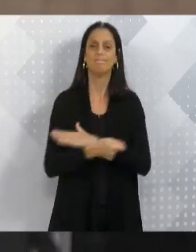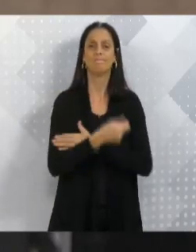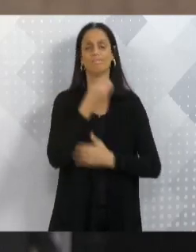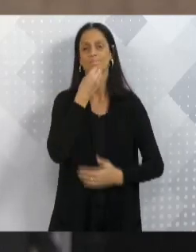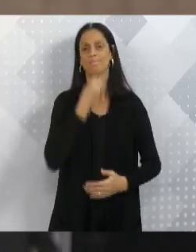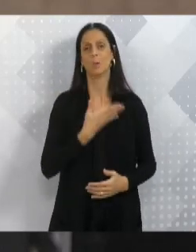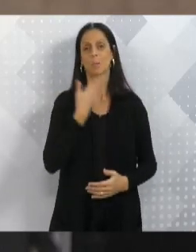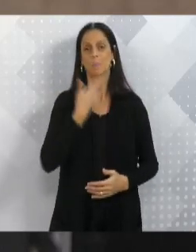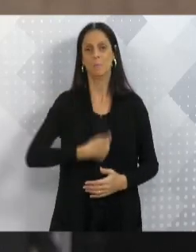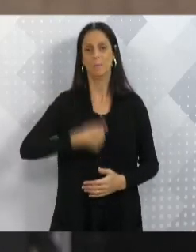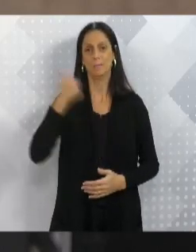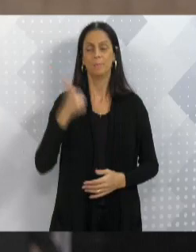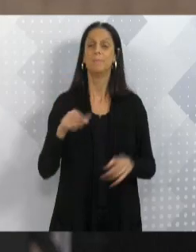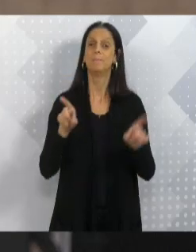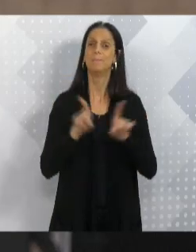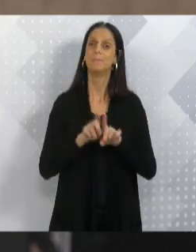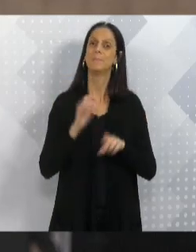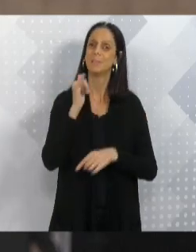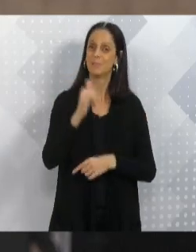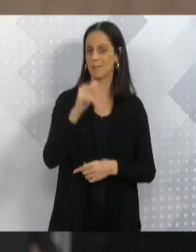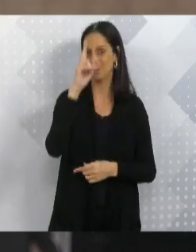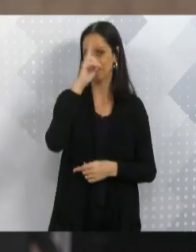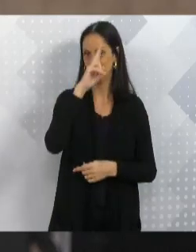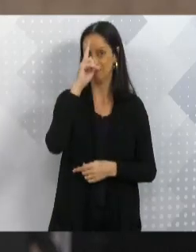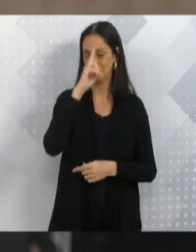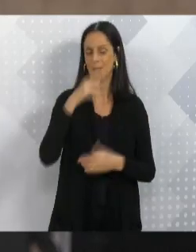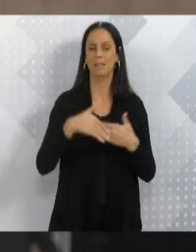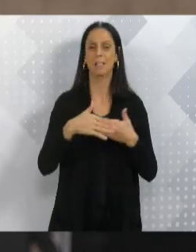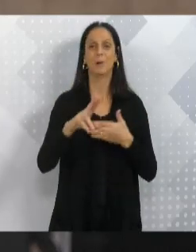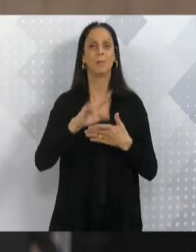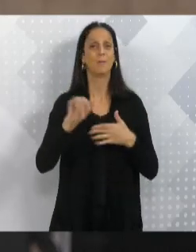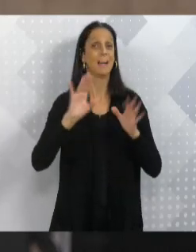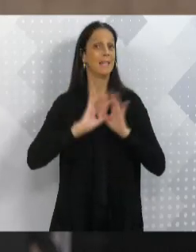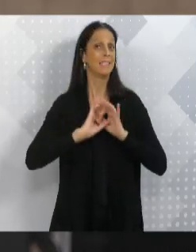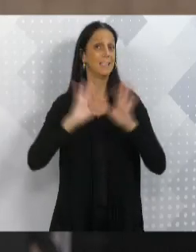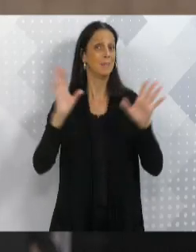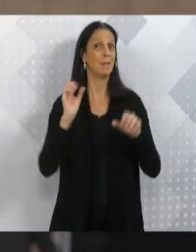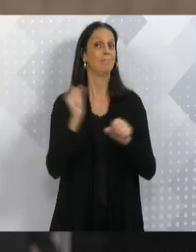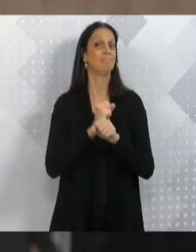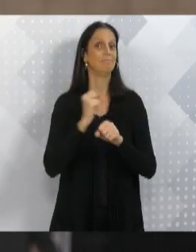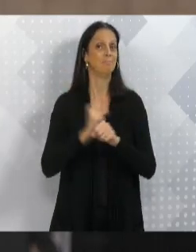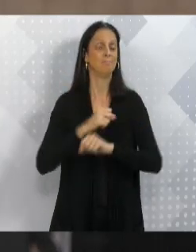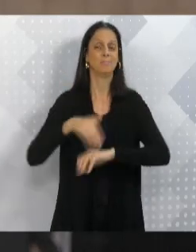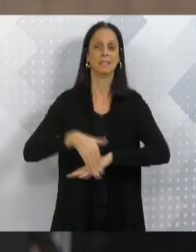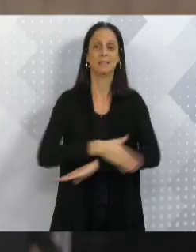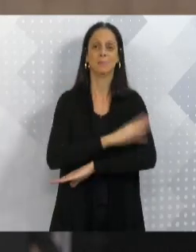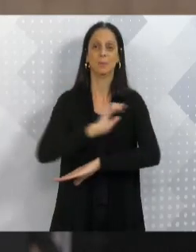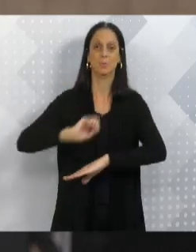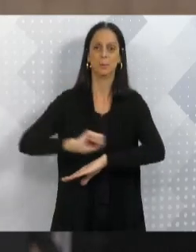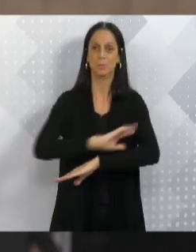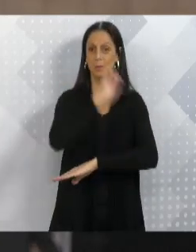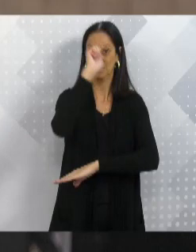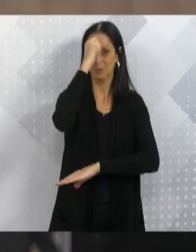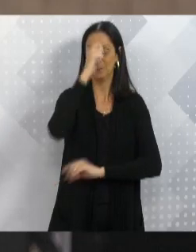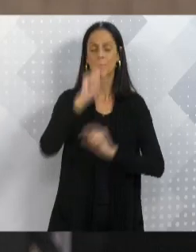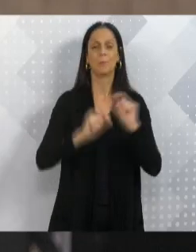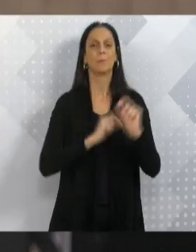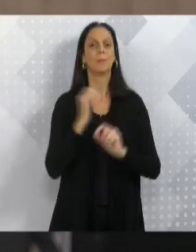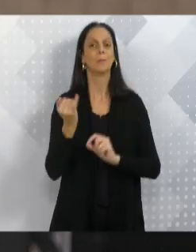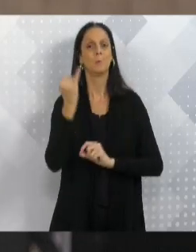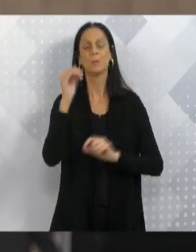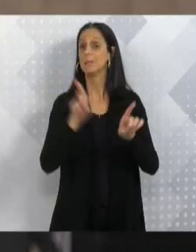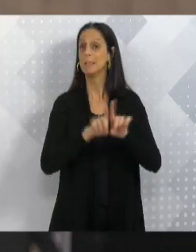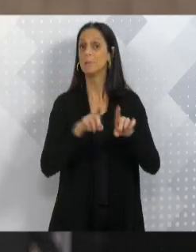Vossa Excelência de que, com essa ordem de serviço e as futuras obras nesse bairro, seria muito importante que o